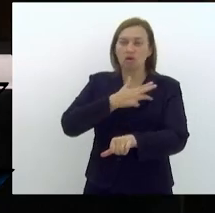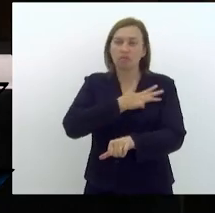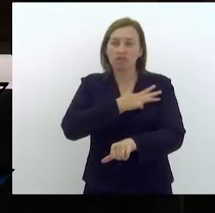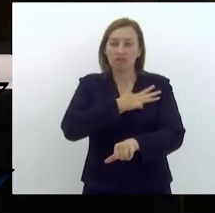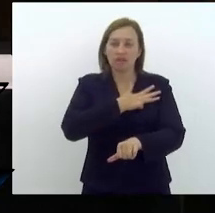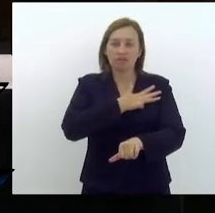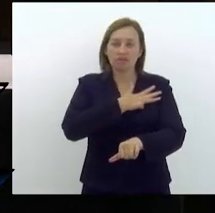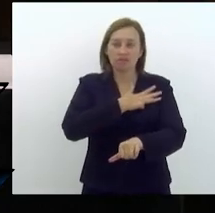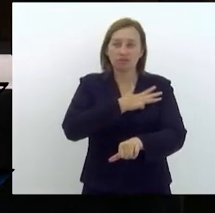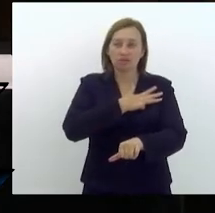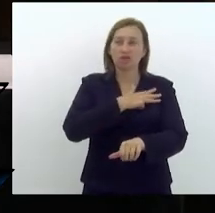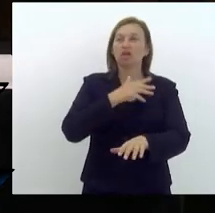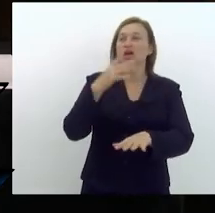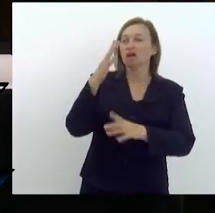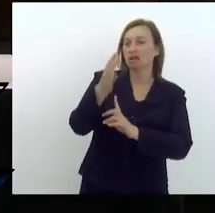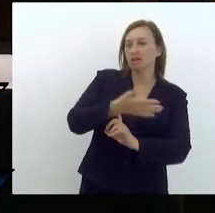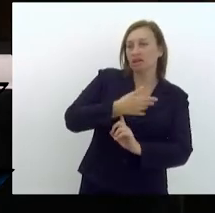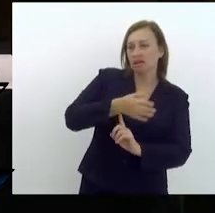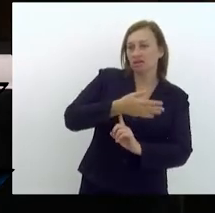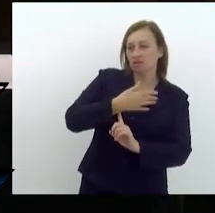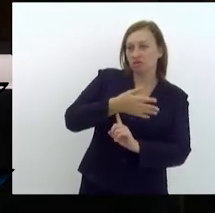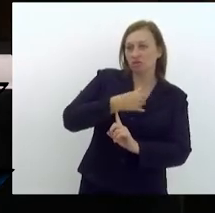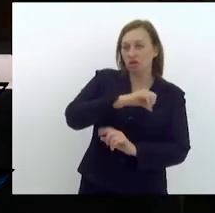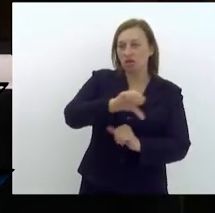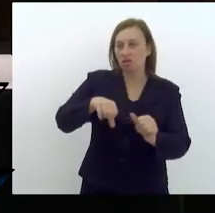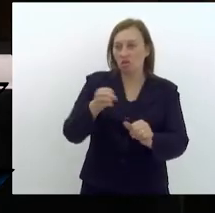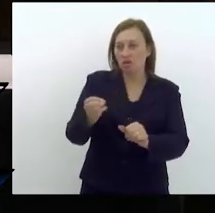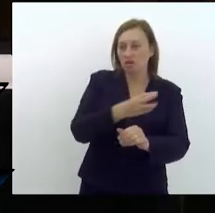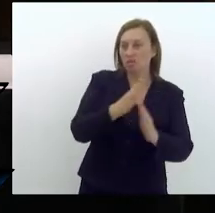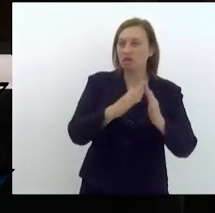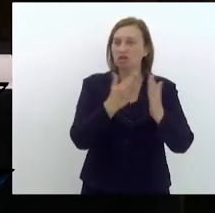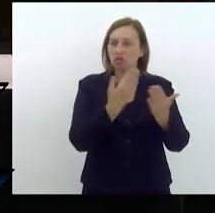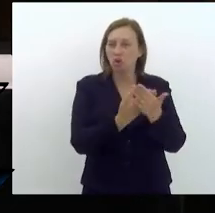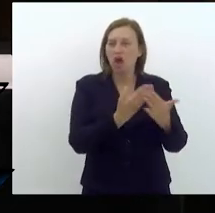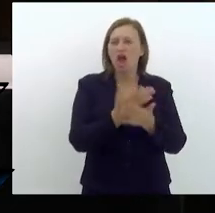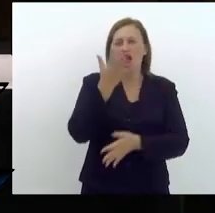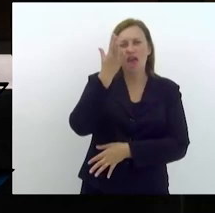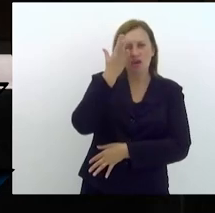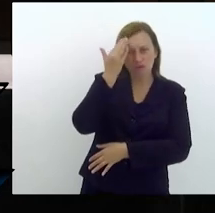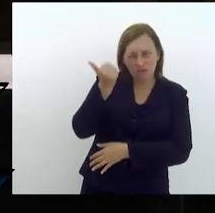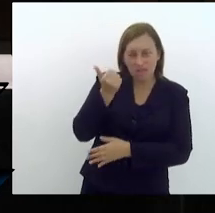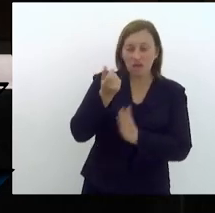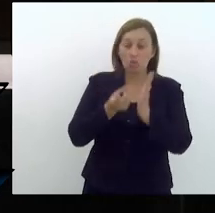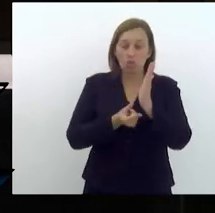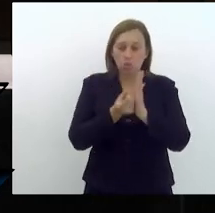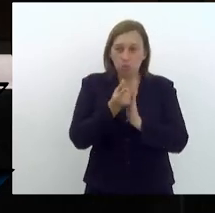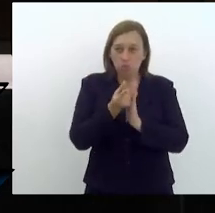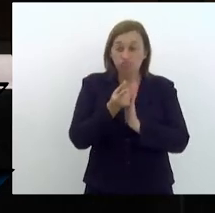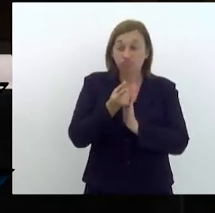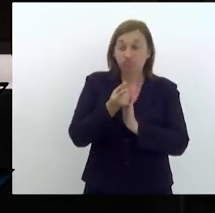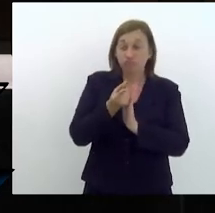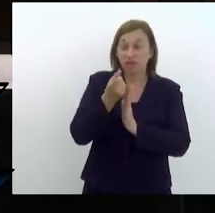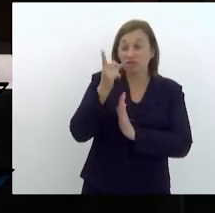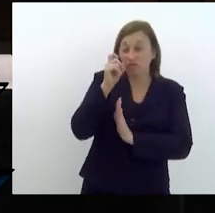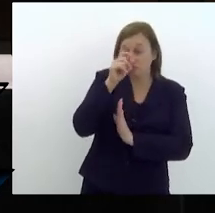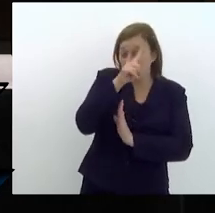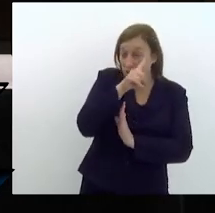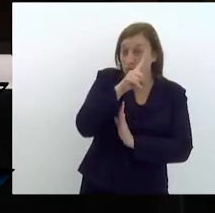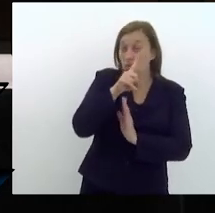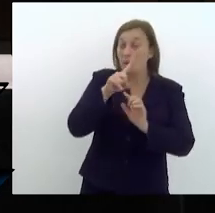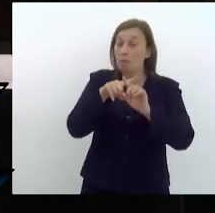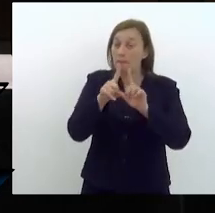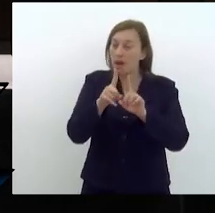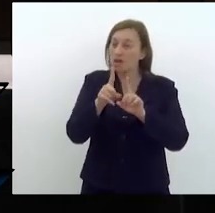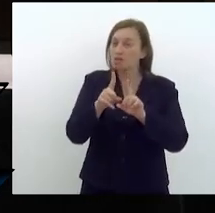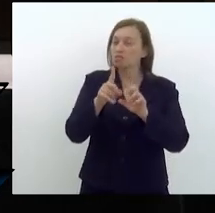trazendo inovação para as escolas eu sei que tá apertado eu sei que o orçamento é difícil e eu sei que com muita